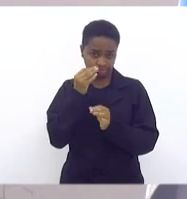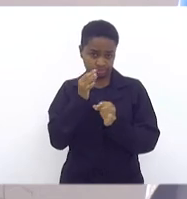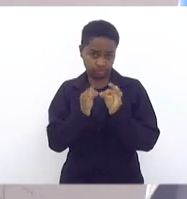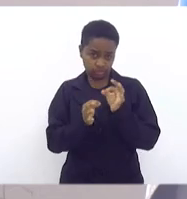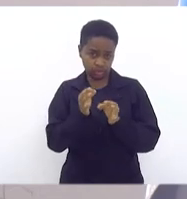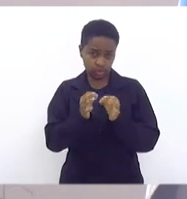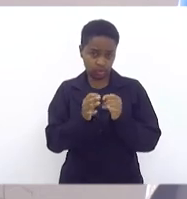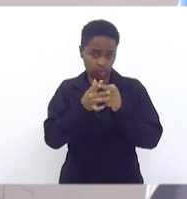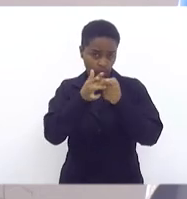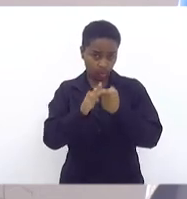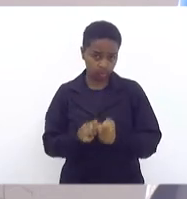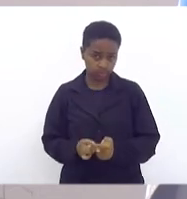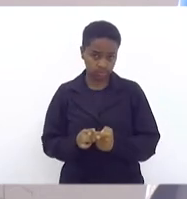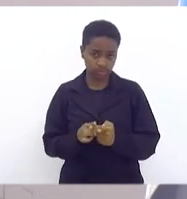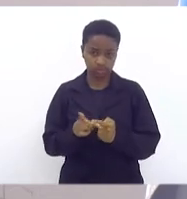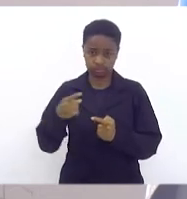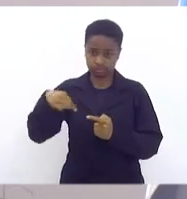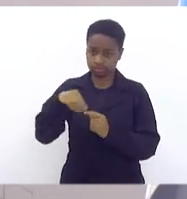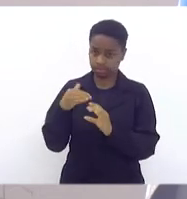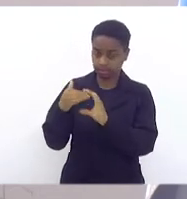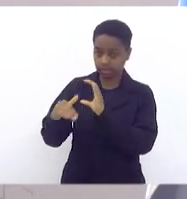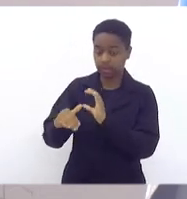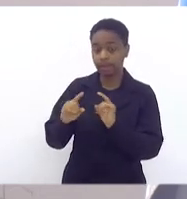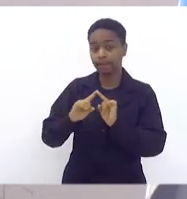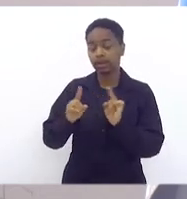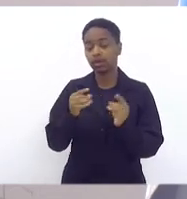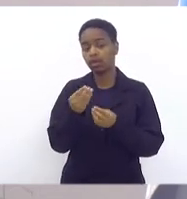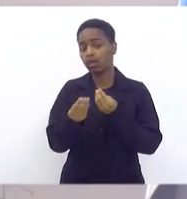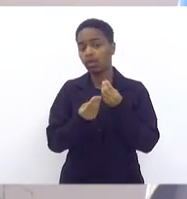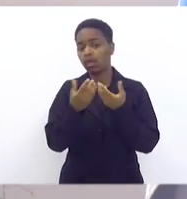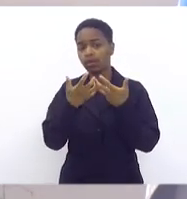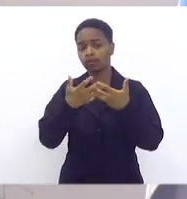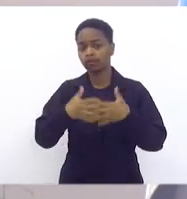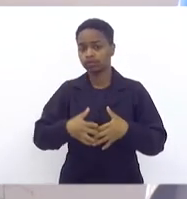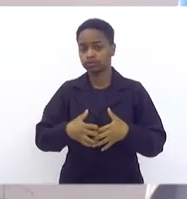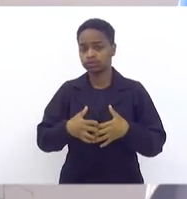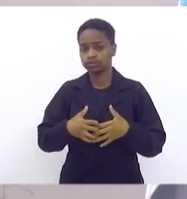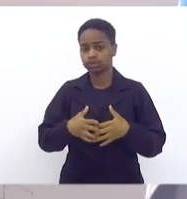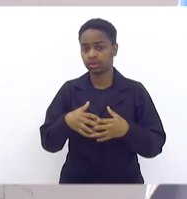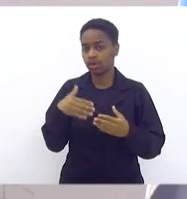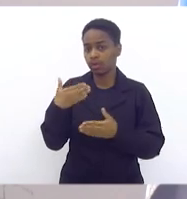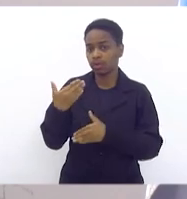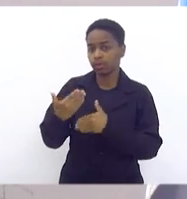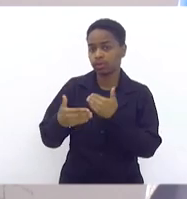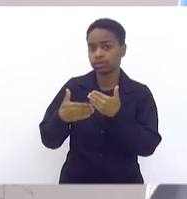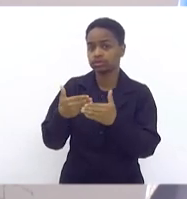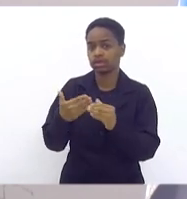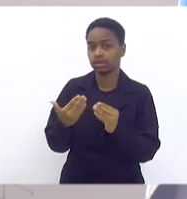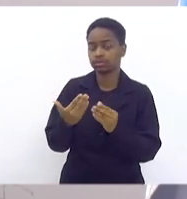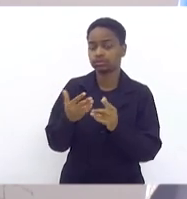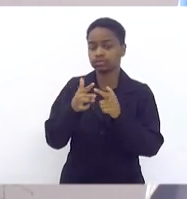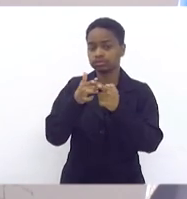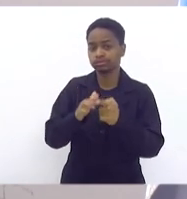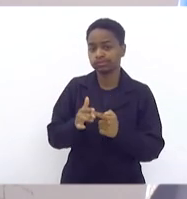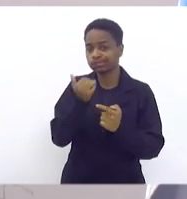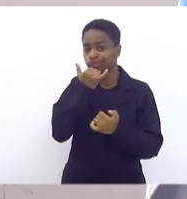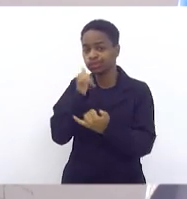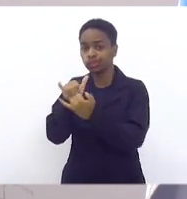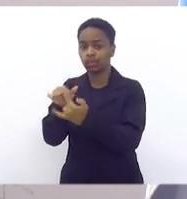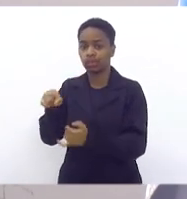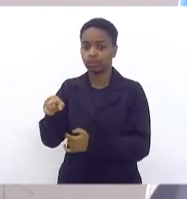vocês tenham encaminhado mas como é que funciona processos de reparação em casos como